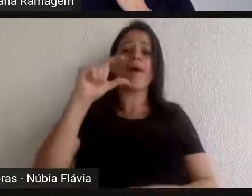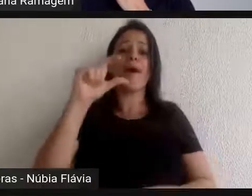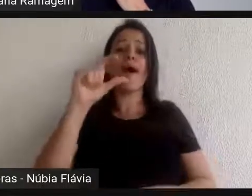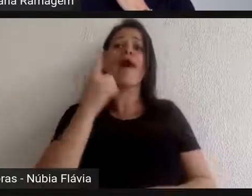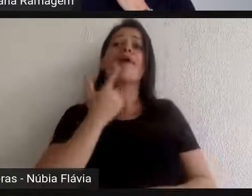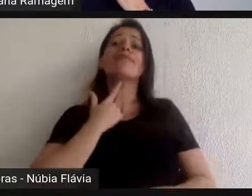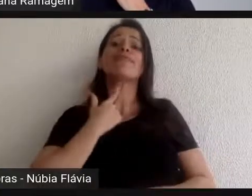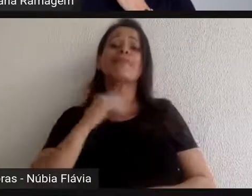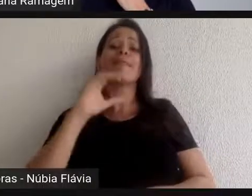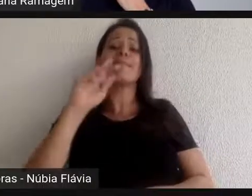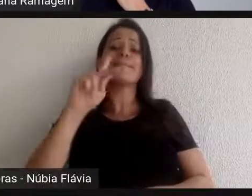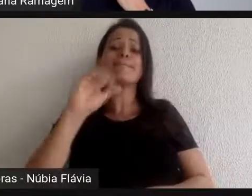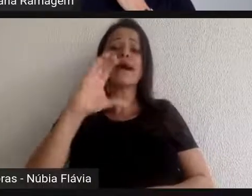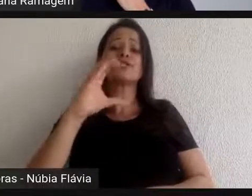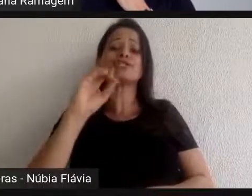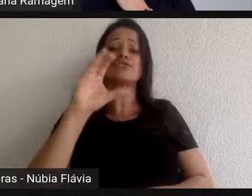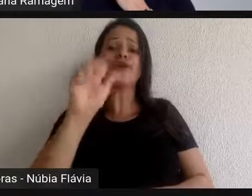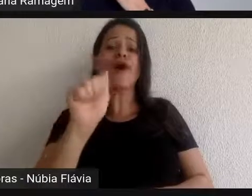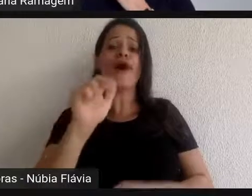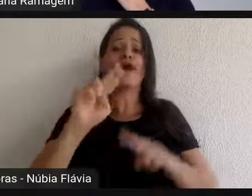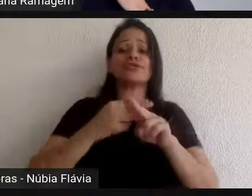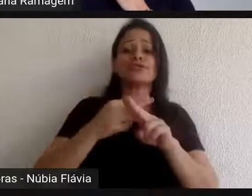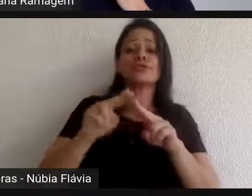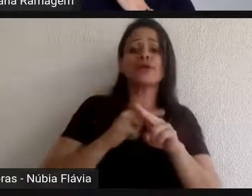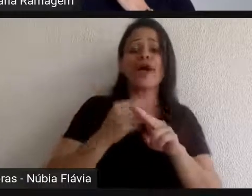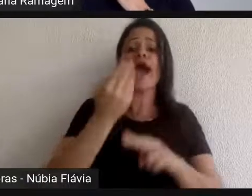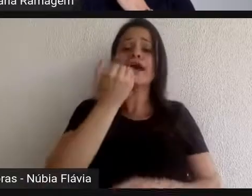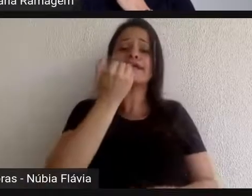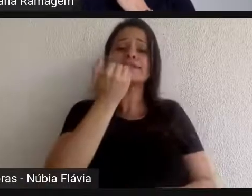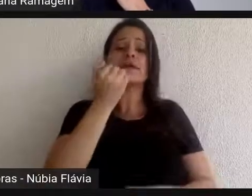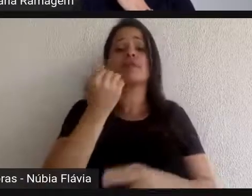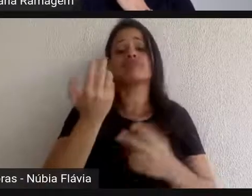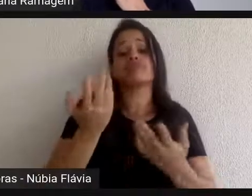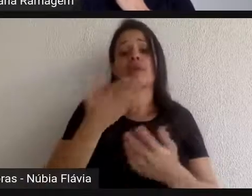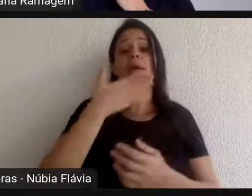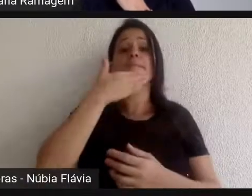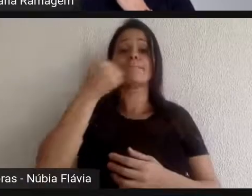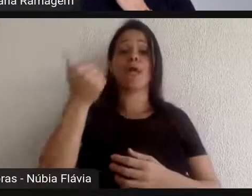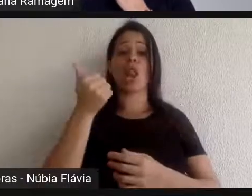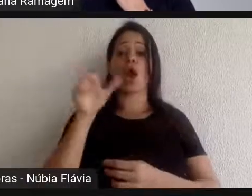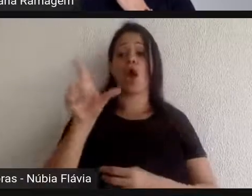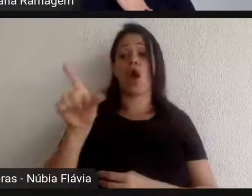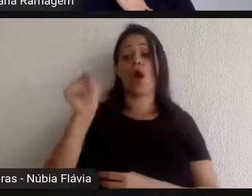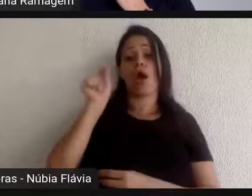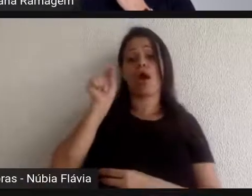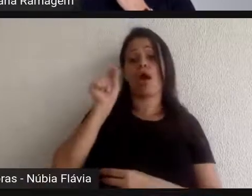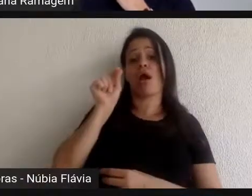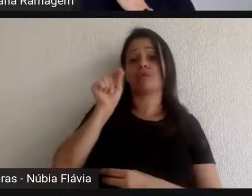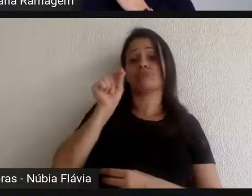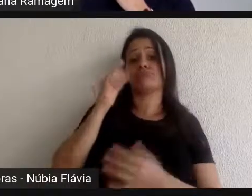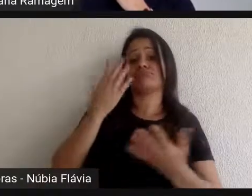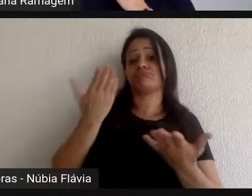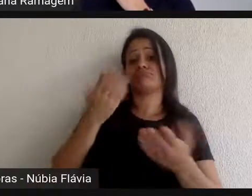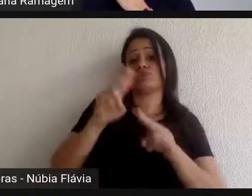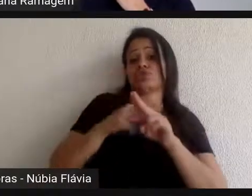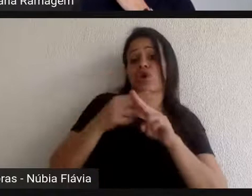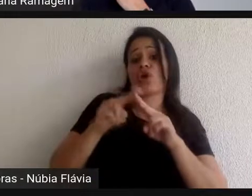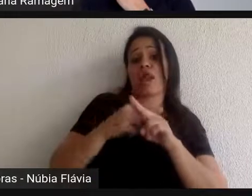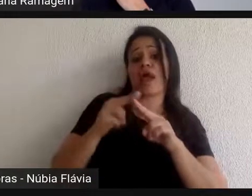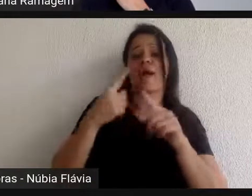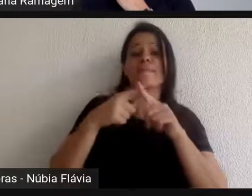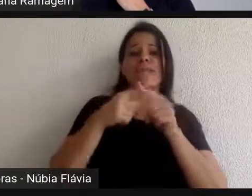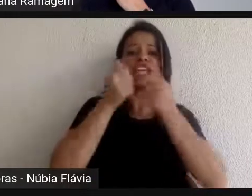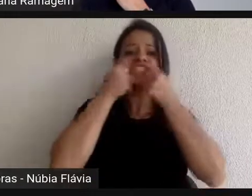ou um quadradinho de chocolate, matar logo a vontade, aliviar e parar por aí? Será que só o chiclete vai ser suficiente? Será que eu vou passar o